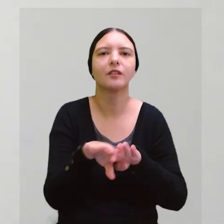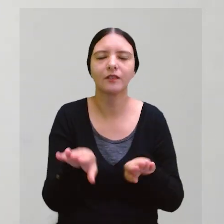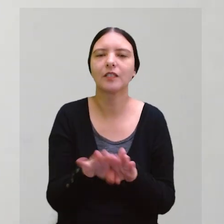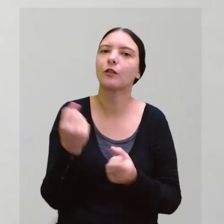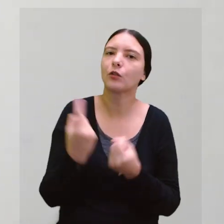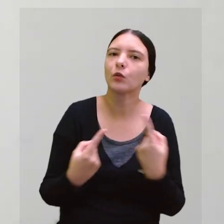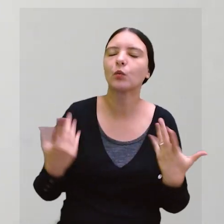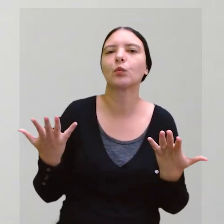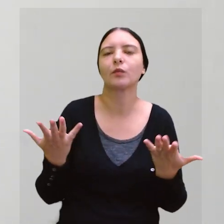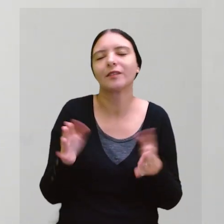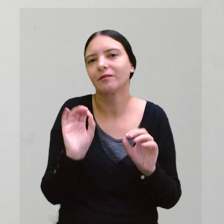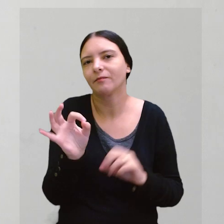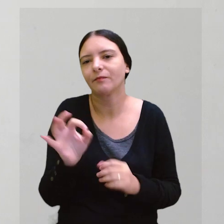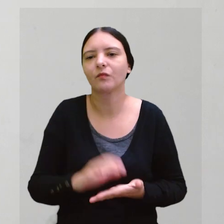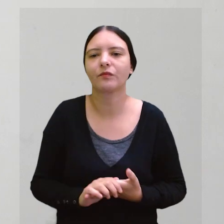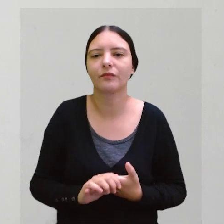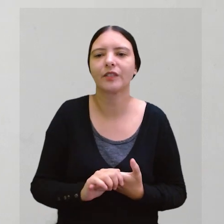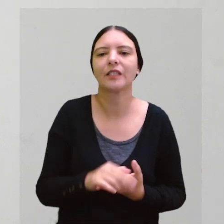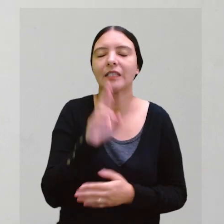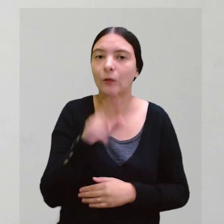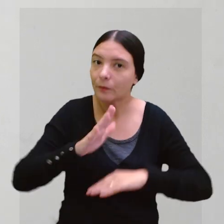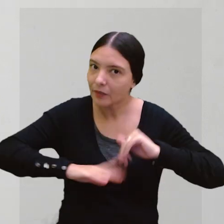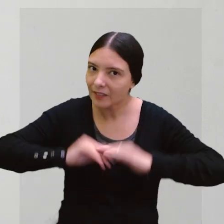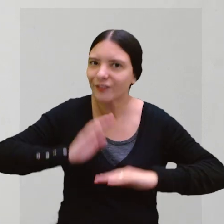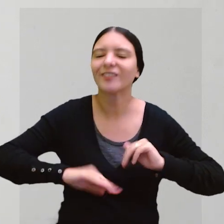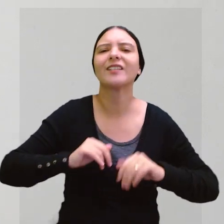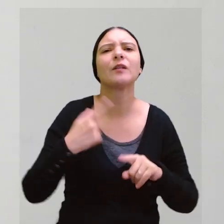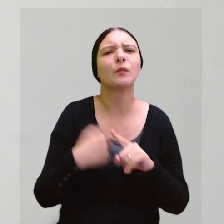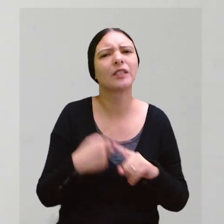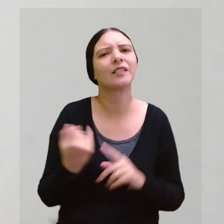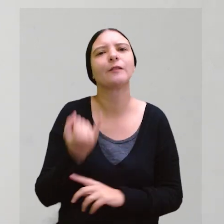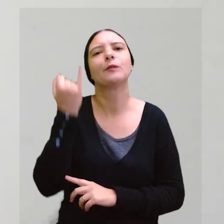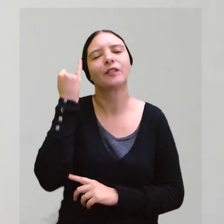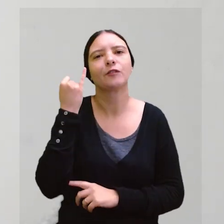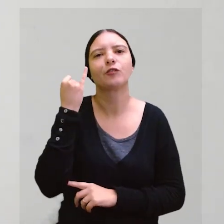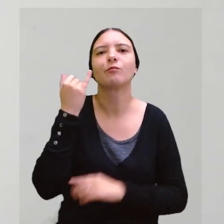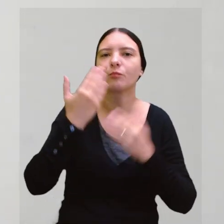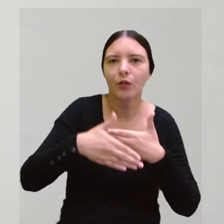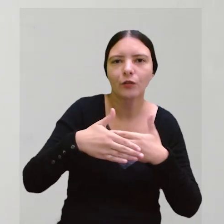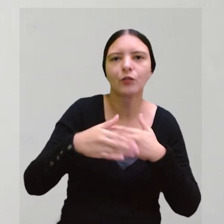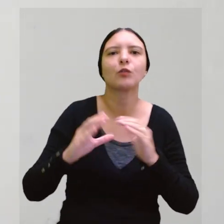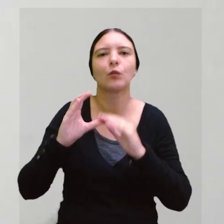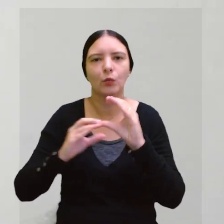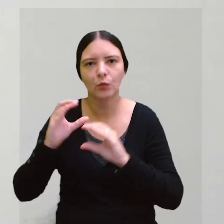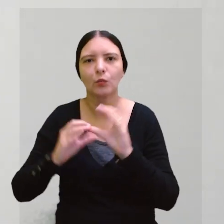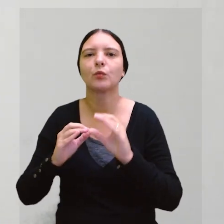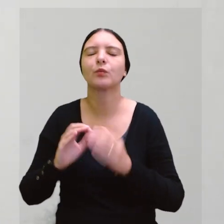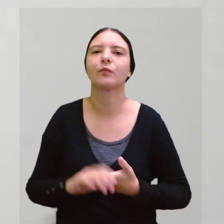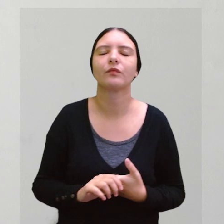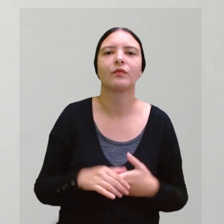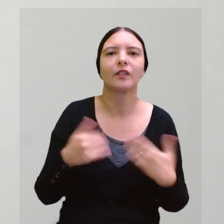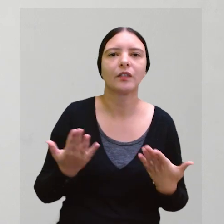alguma medida. Né? Essa é uma razão bem prática, né? Porque é importante em provas e concursos. Então, vale